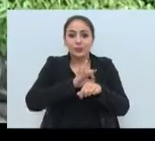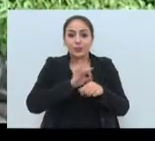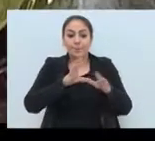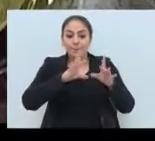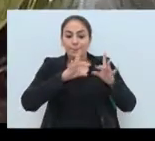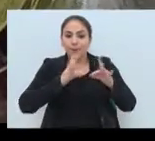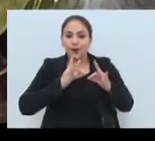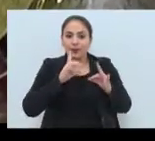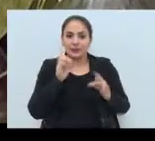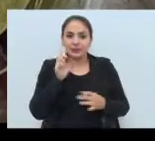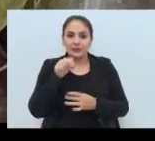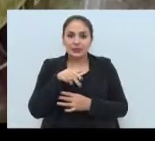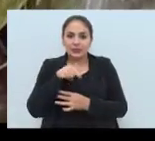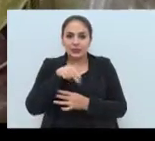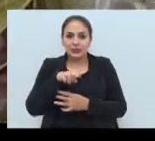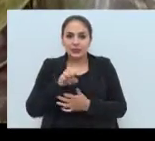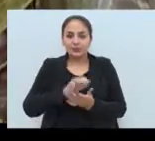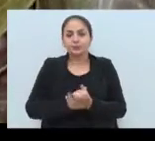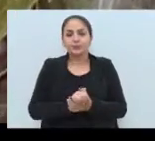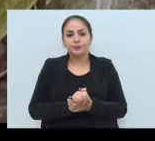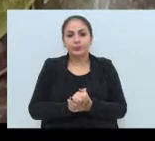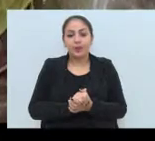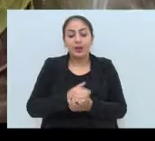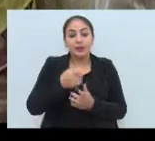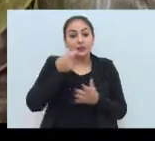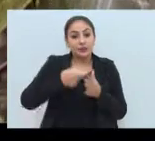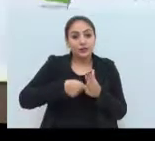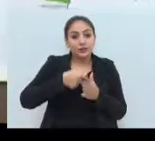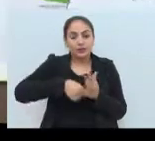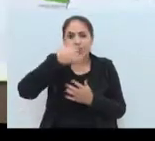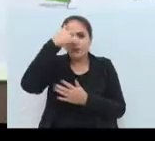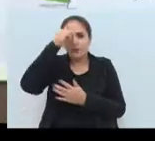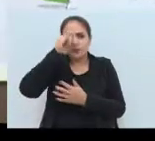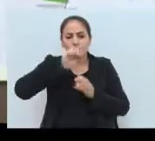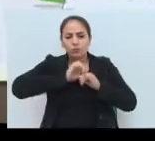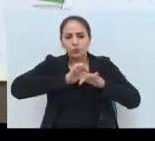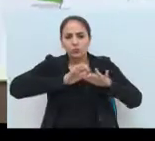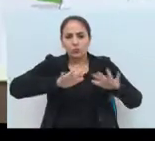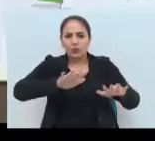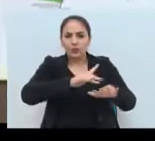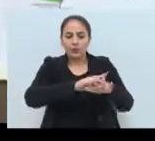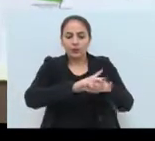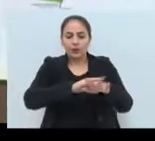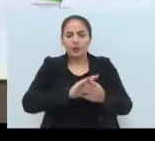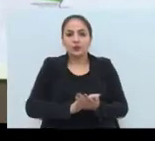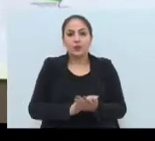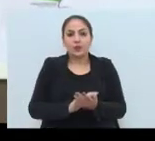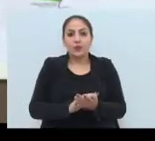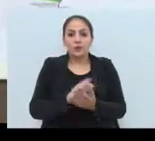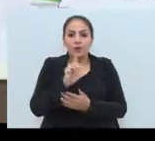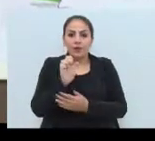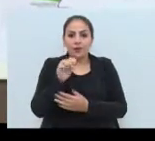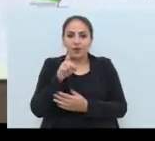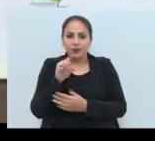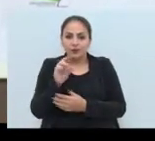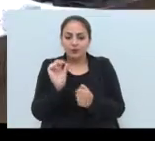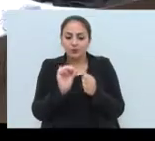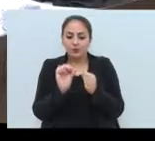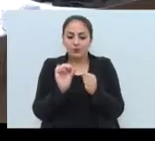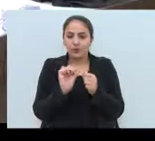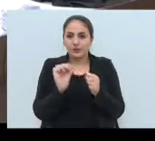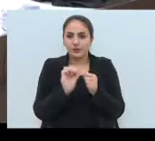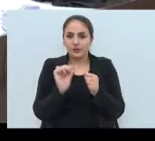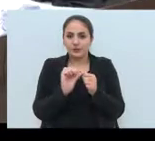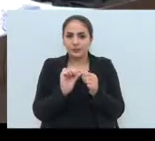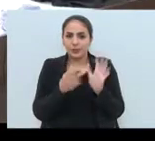transmissor da dengue. Na tentativa de evitar uma epidemia, o vereador Leandro Rosso propõe uma medida simples.